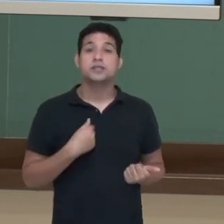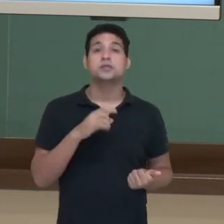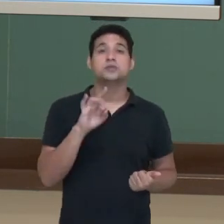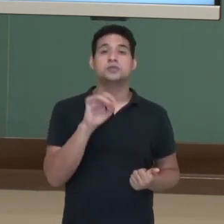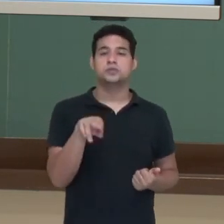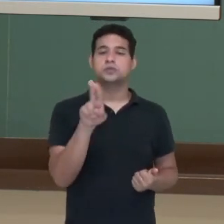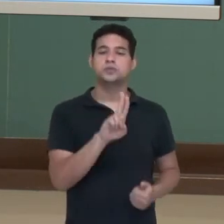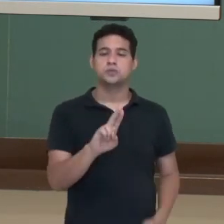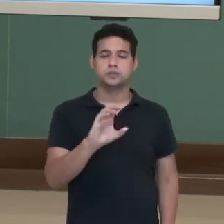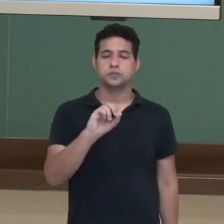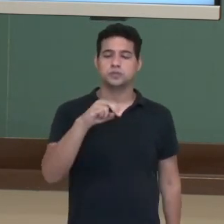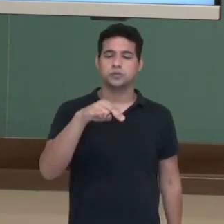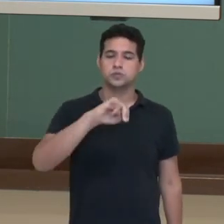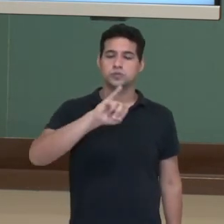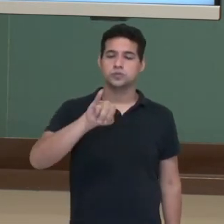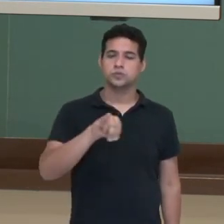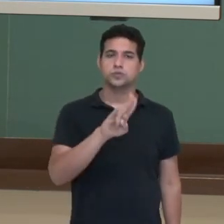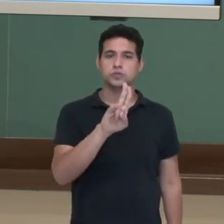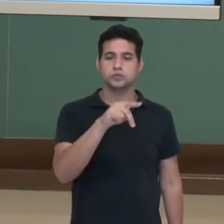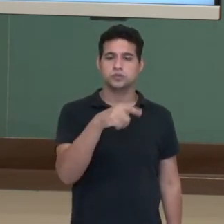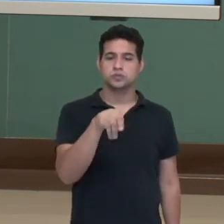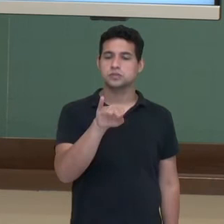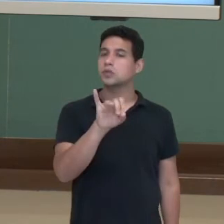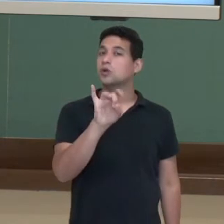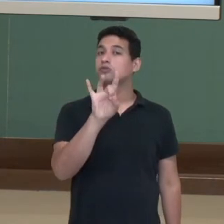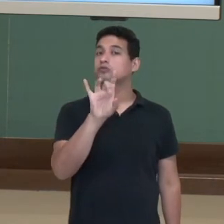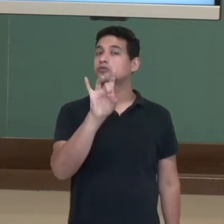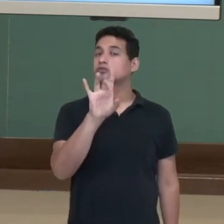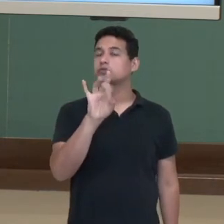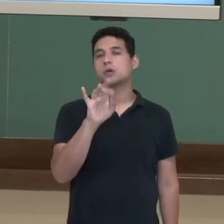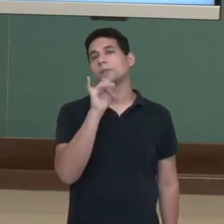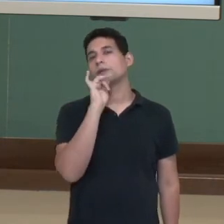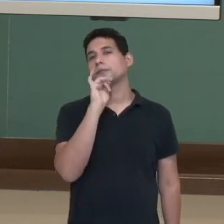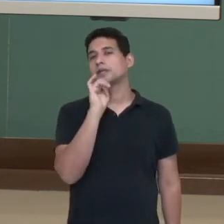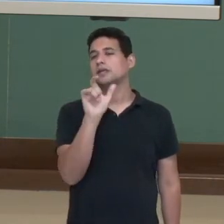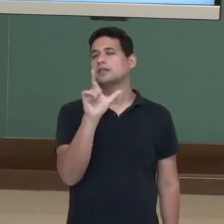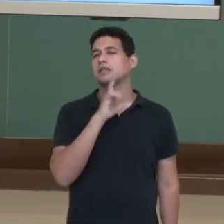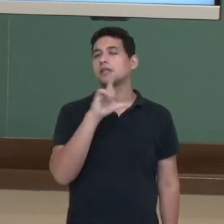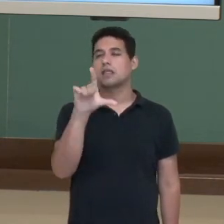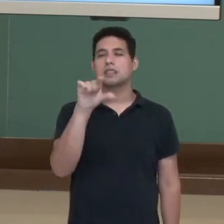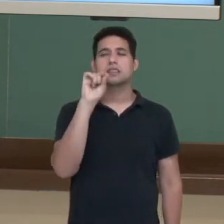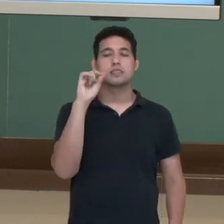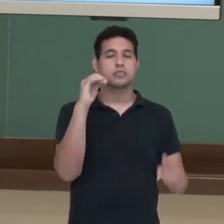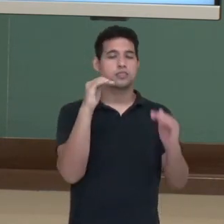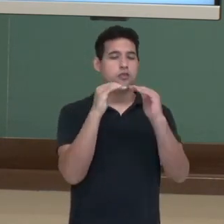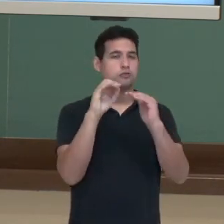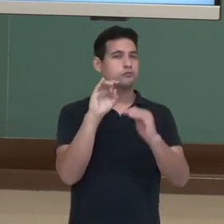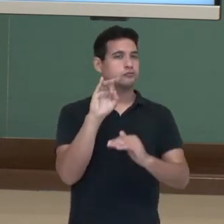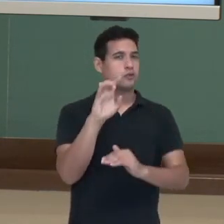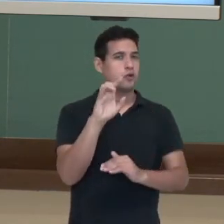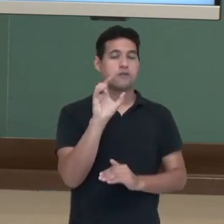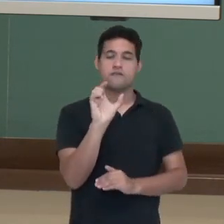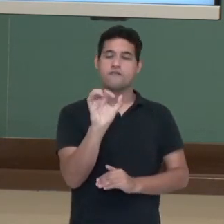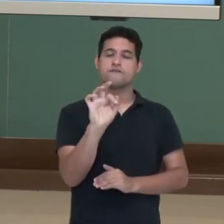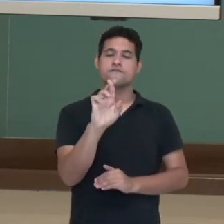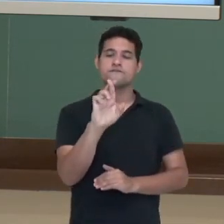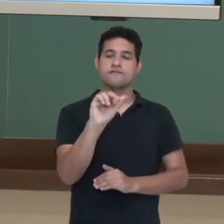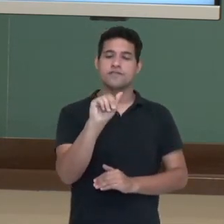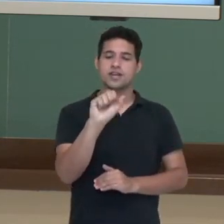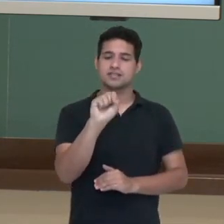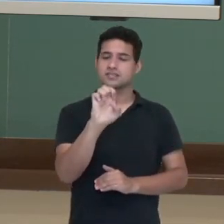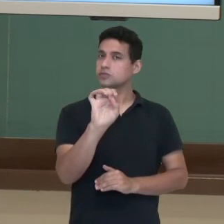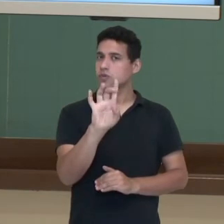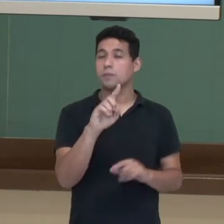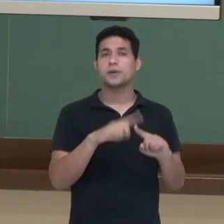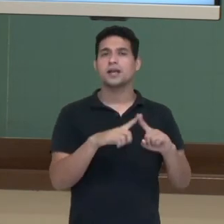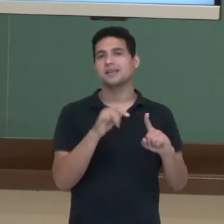coloco a conjunção para dar uma cor, para dar um estilo, para ela ficar uma frase só. Mas